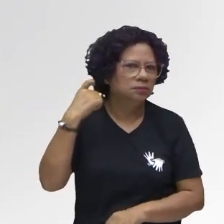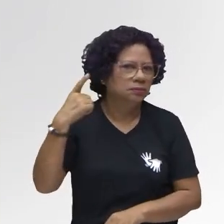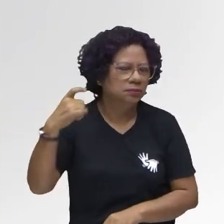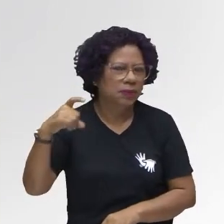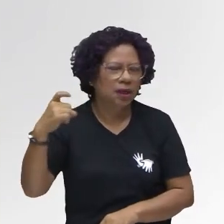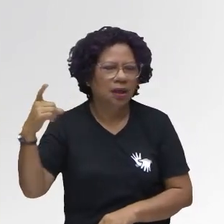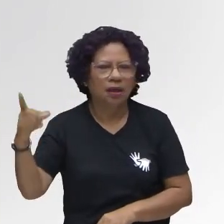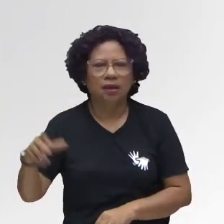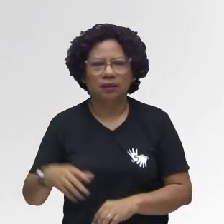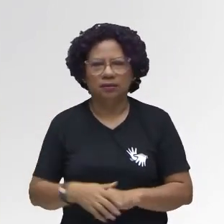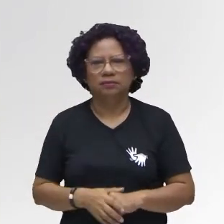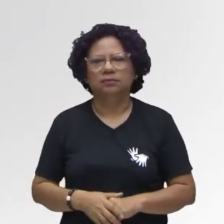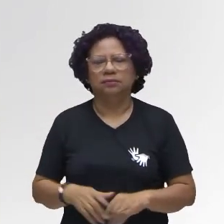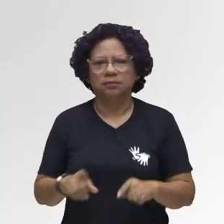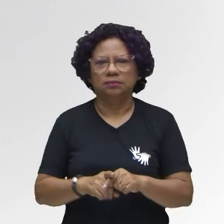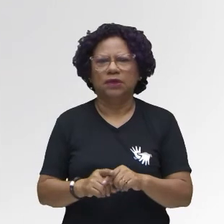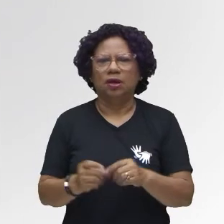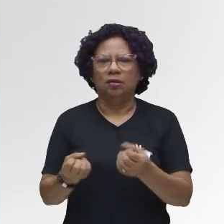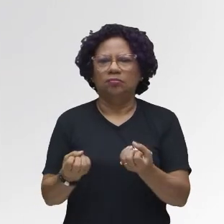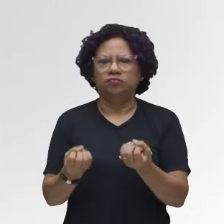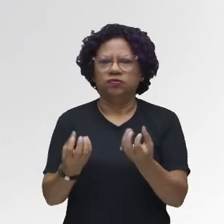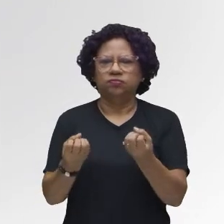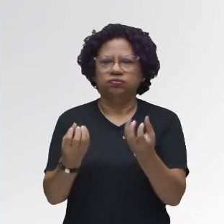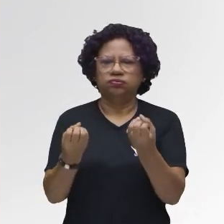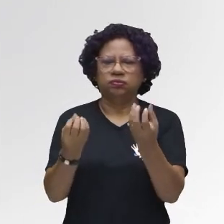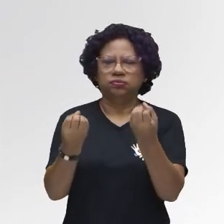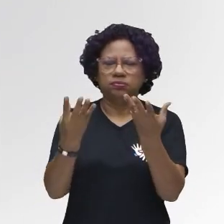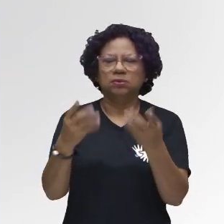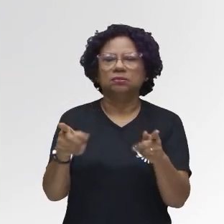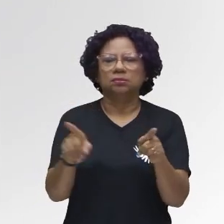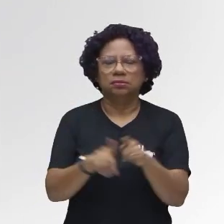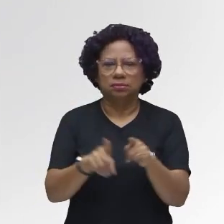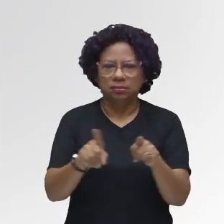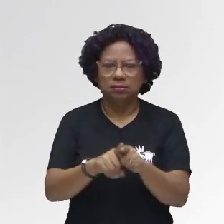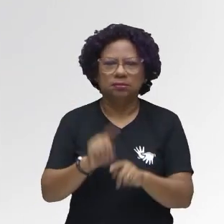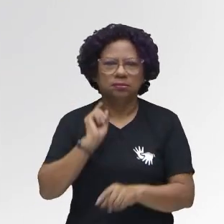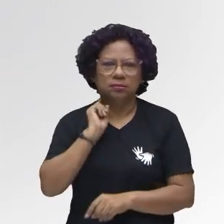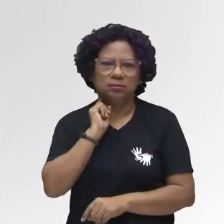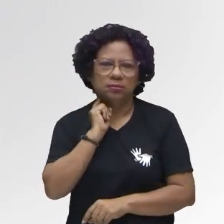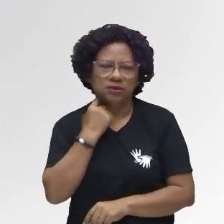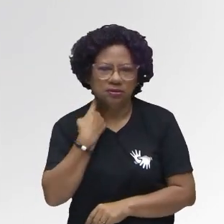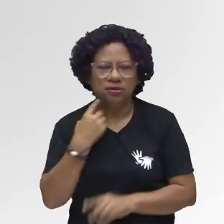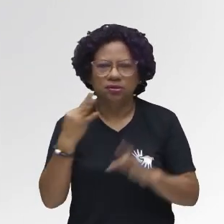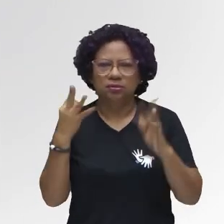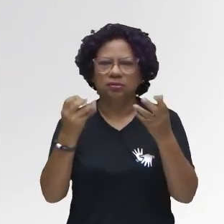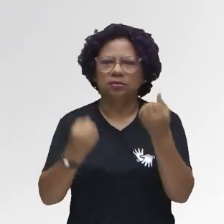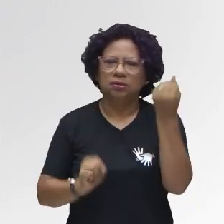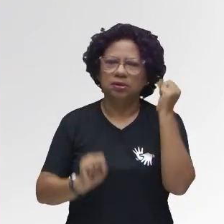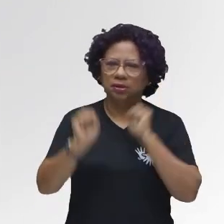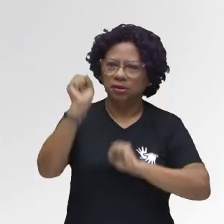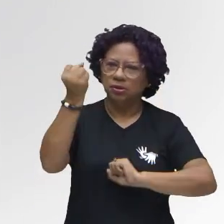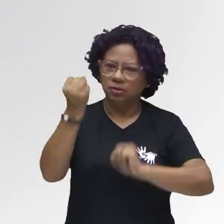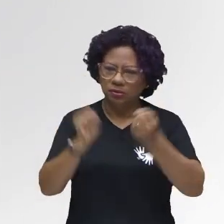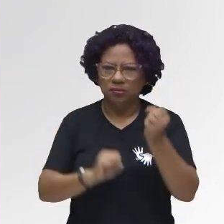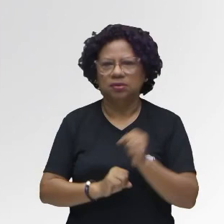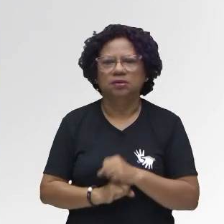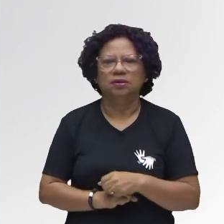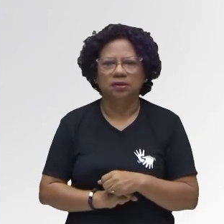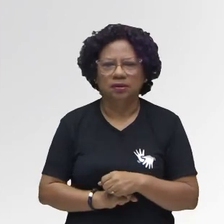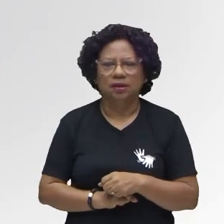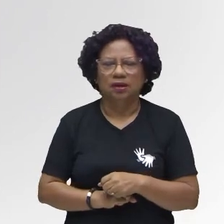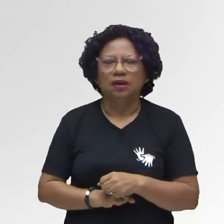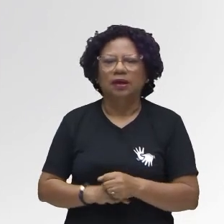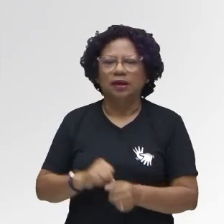as chaminés, as fábricas promovem um barulho. Toda indústria tem a campainha